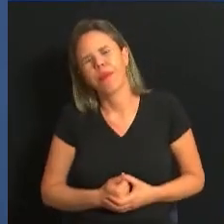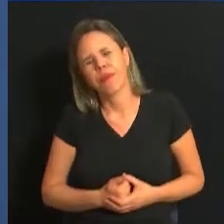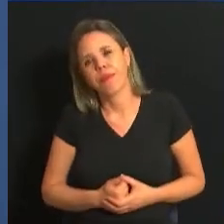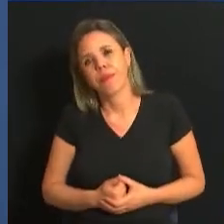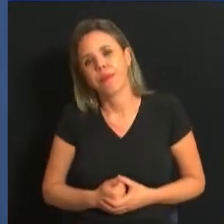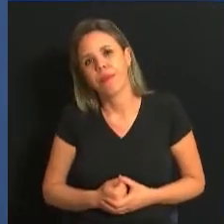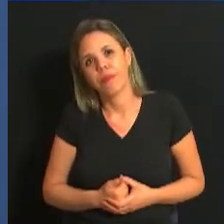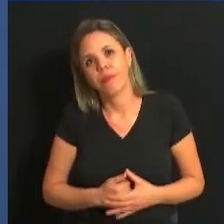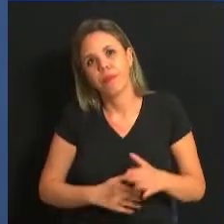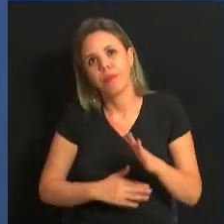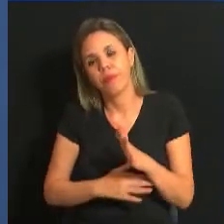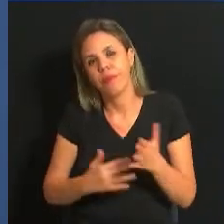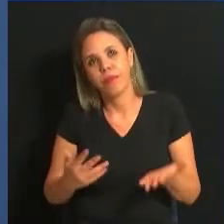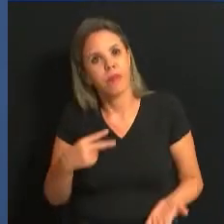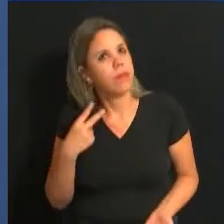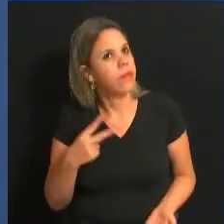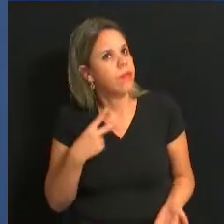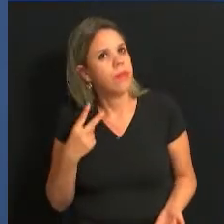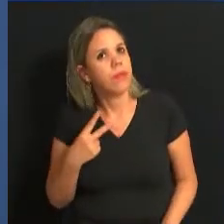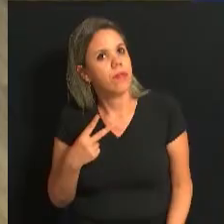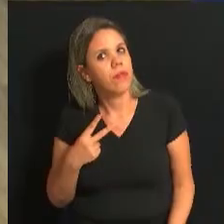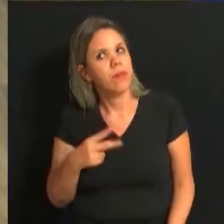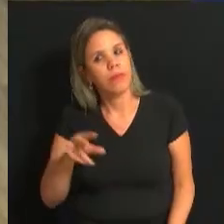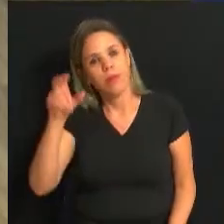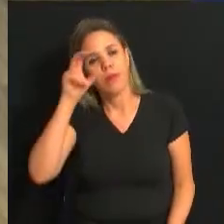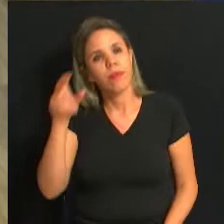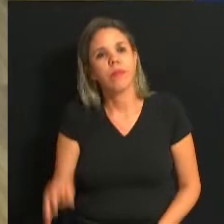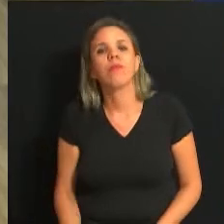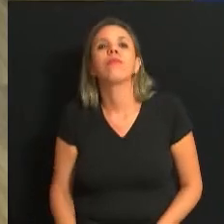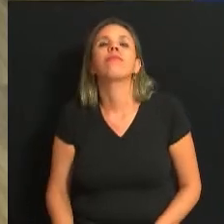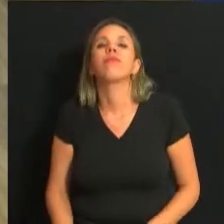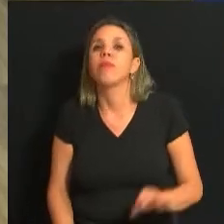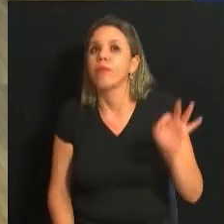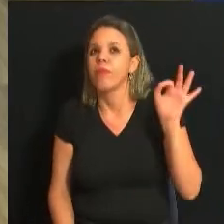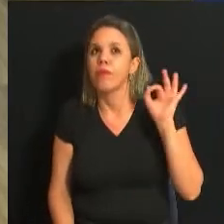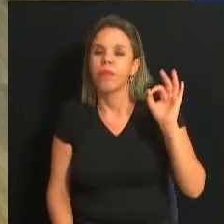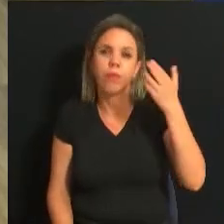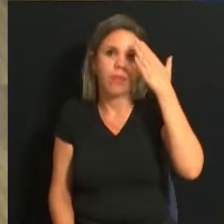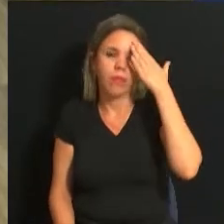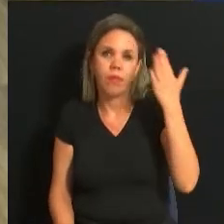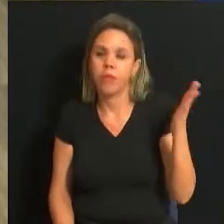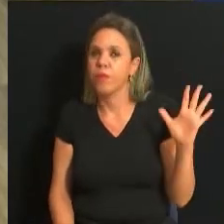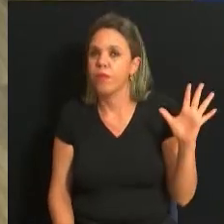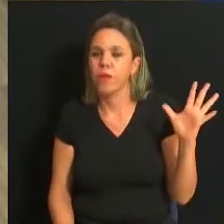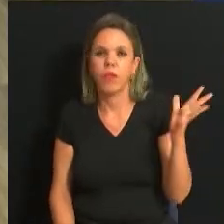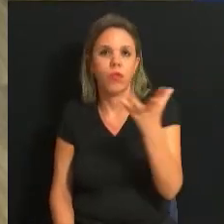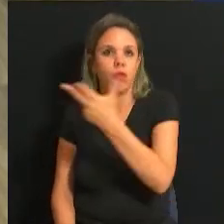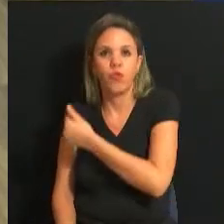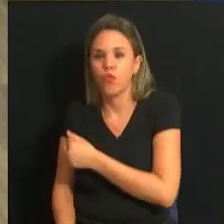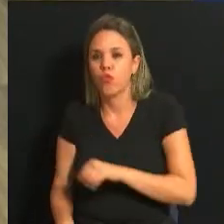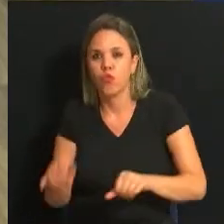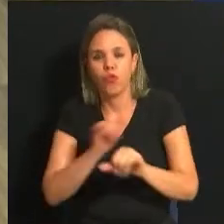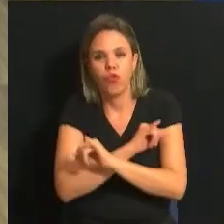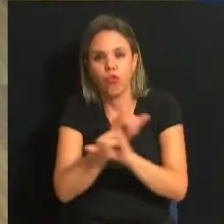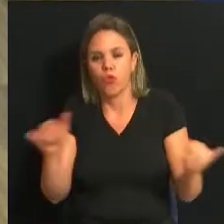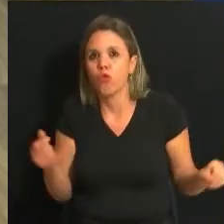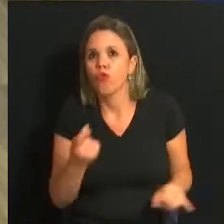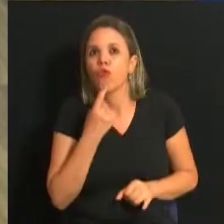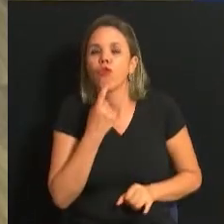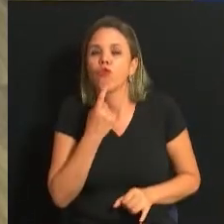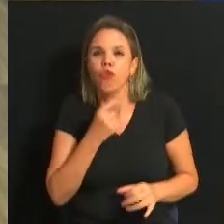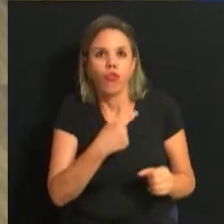na Câmara é o vereador Carlinhos Camelô. Tá certo, então, Mina Abreu, muito obrigado pelas notícias da Metrópole de Campinas,